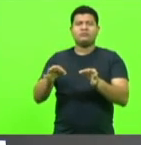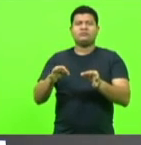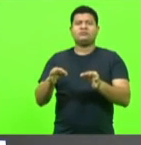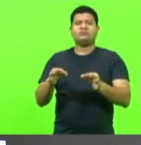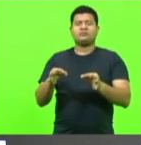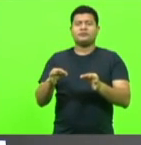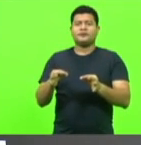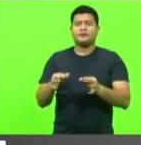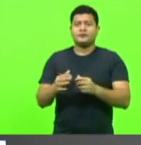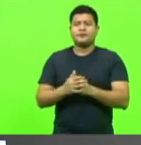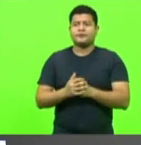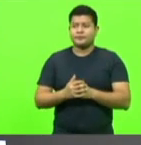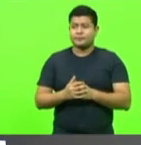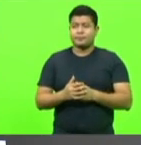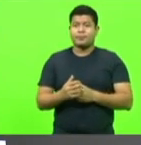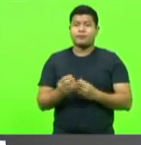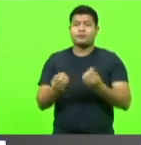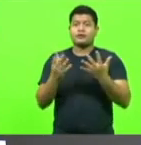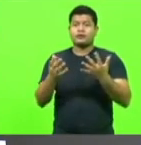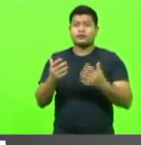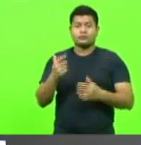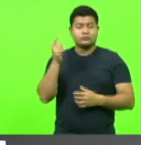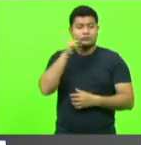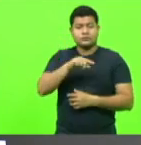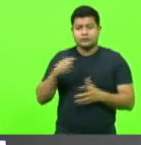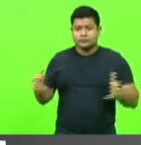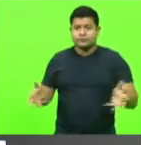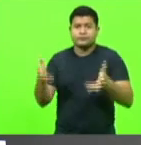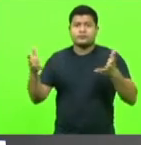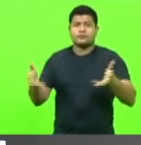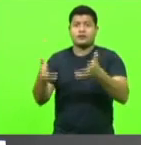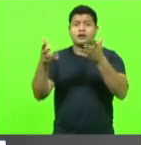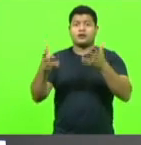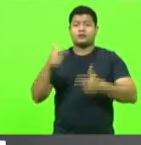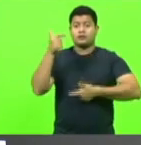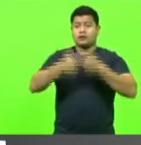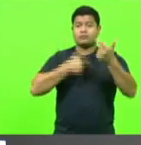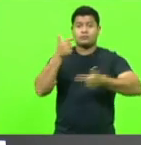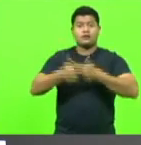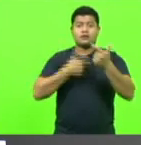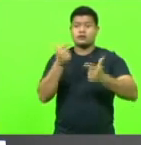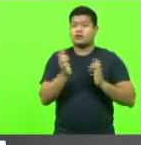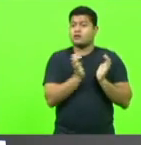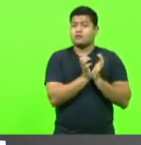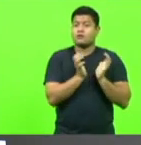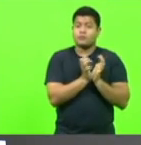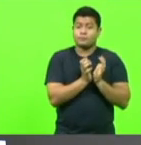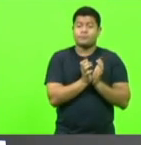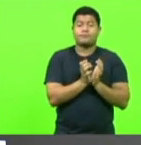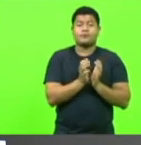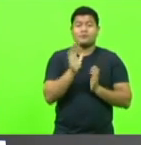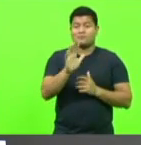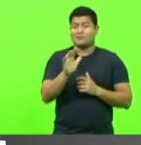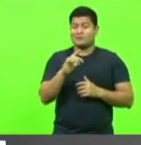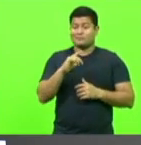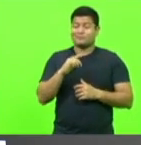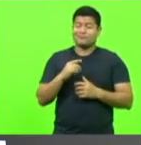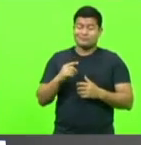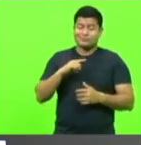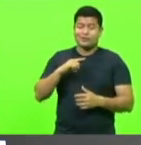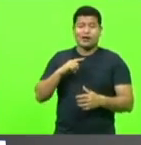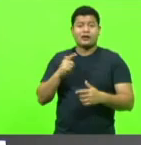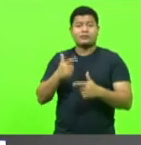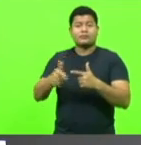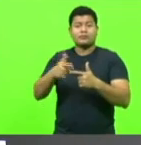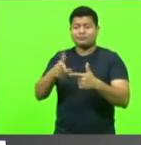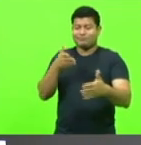poder de uma maneira ou outra fomentar o trabalho exemplar quis rapaz fazem eu acho que estão encontrando justamente